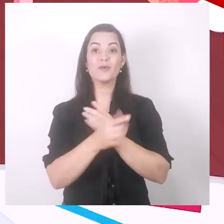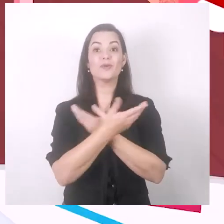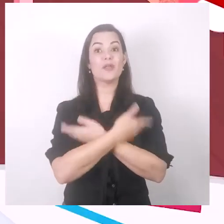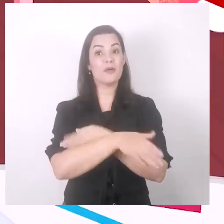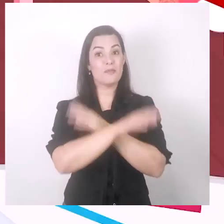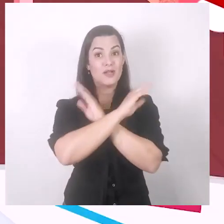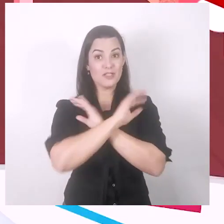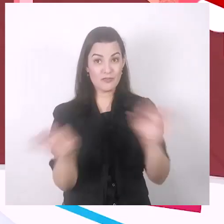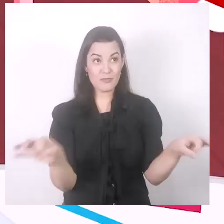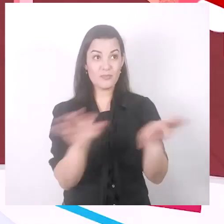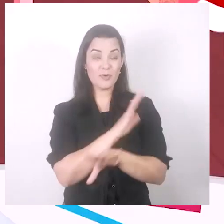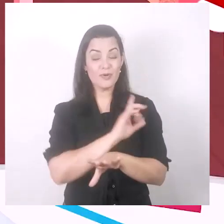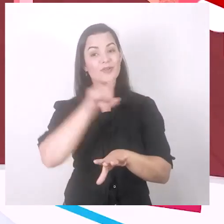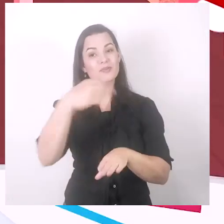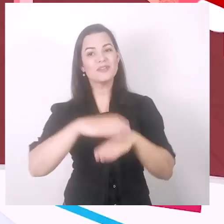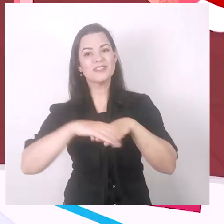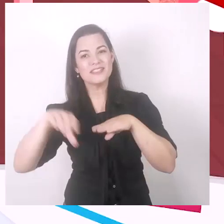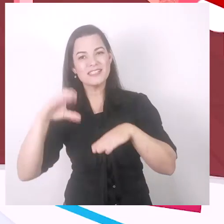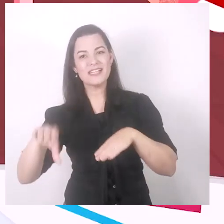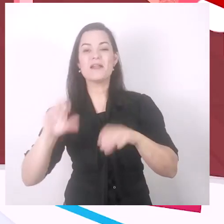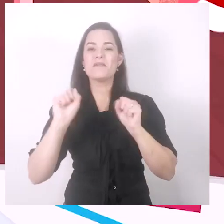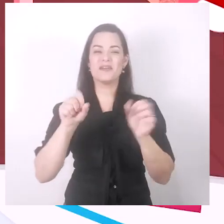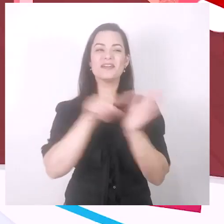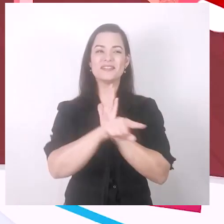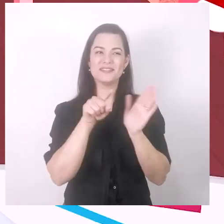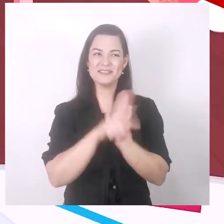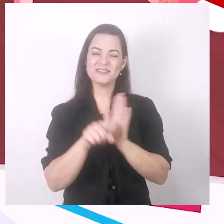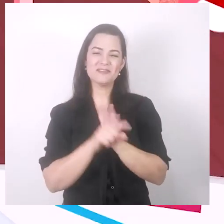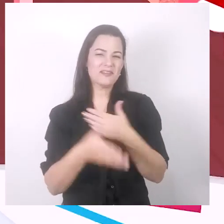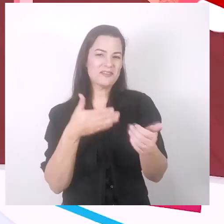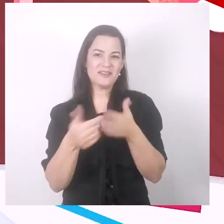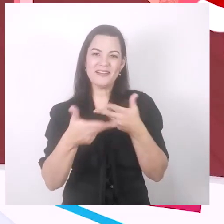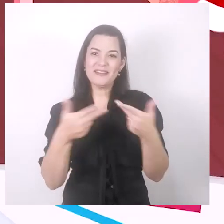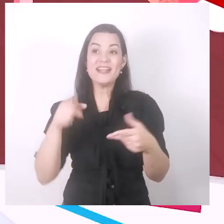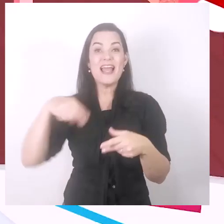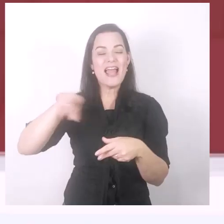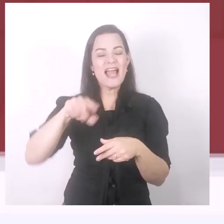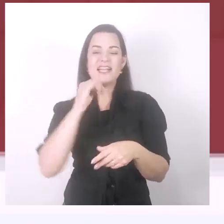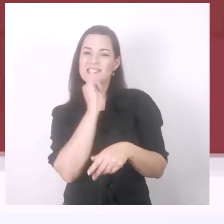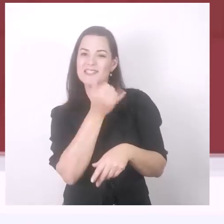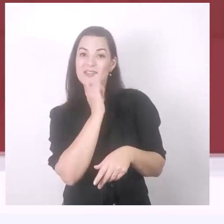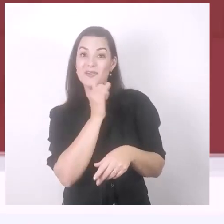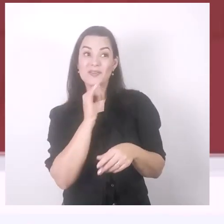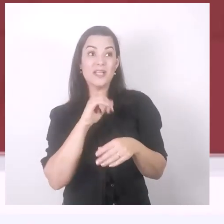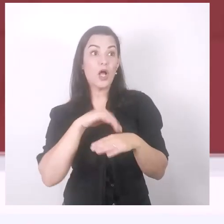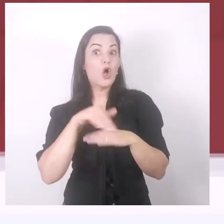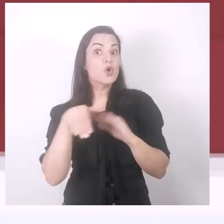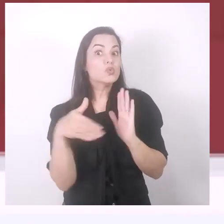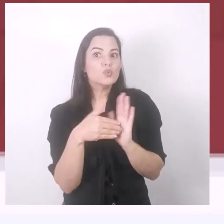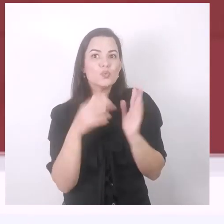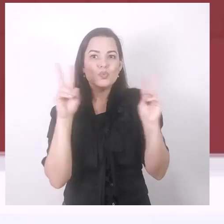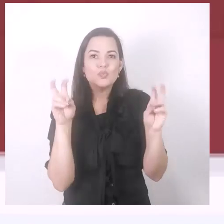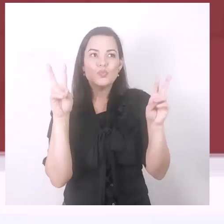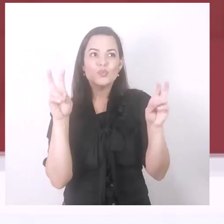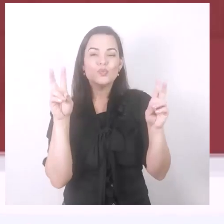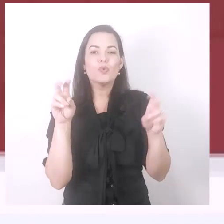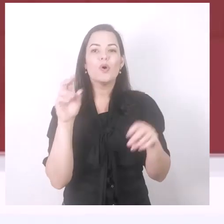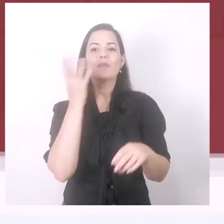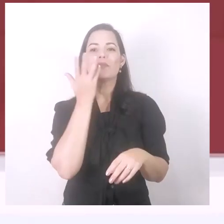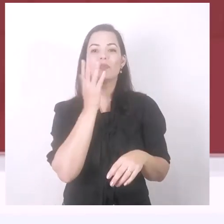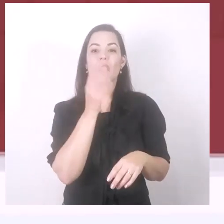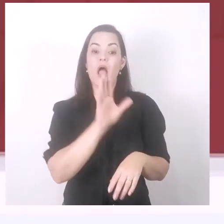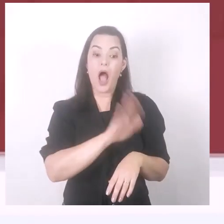Cinderela. Perguntem o que quiser. Ela vai contar tudo sobre os 7 anões. Ah, e a madrasta prometeu que